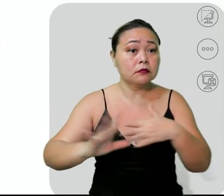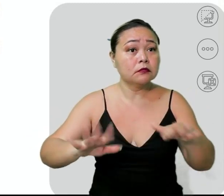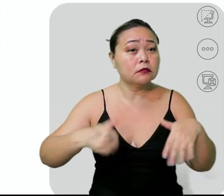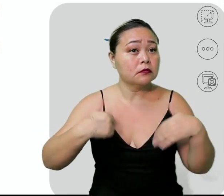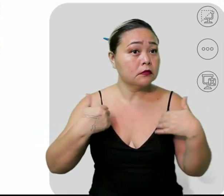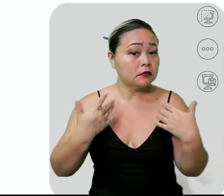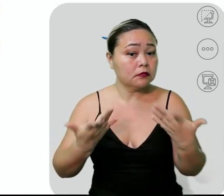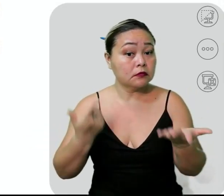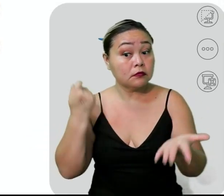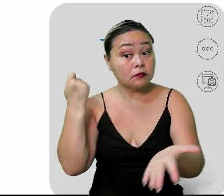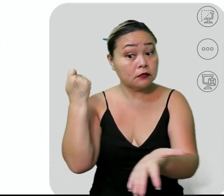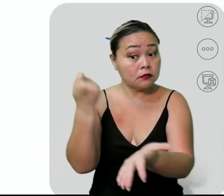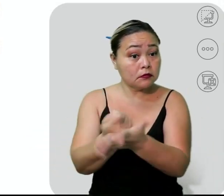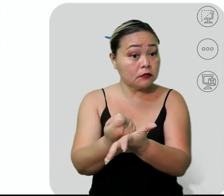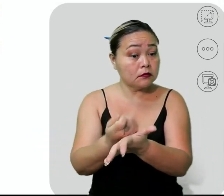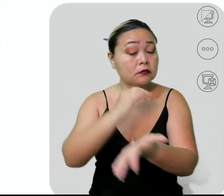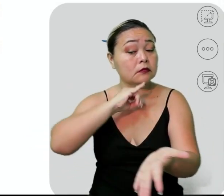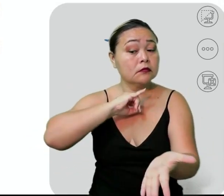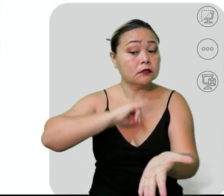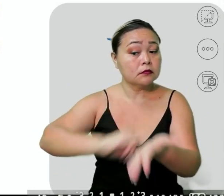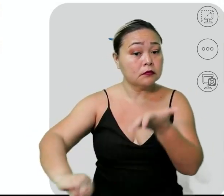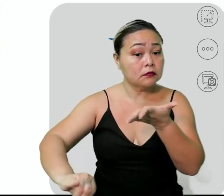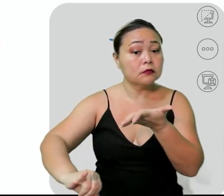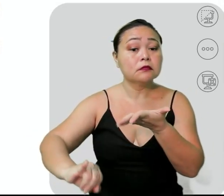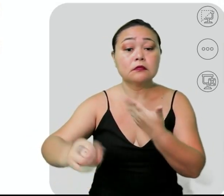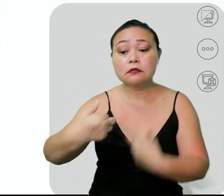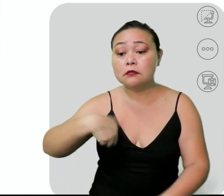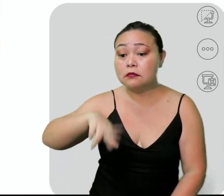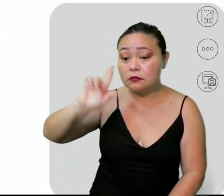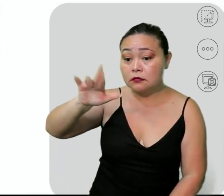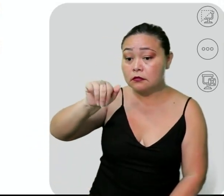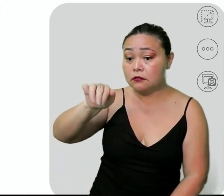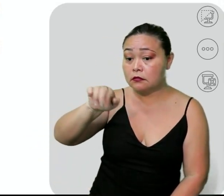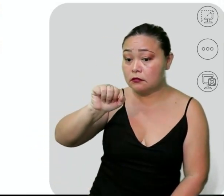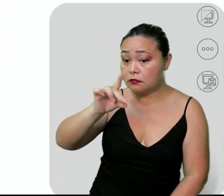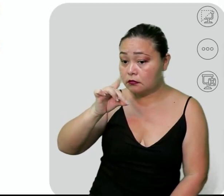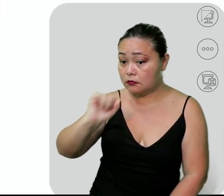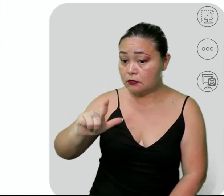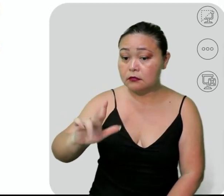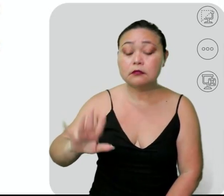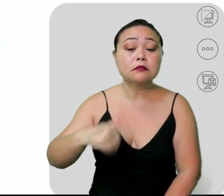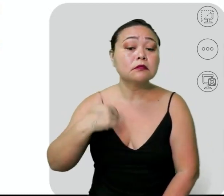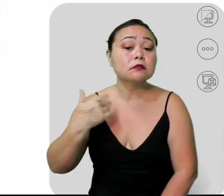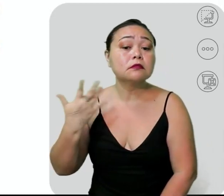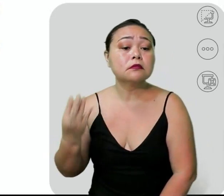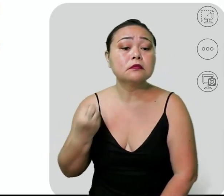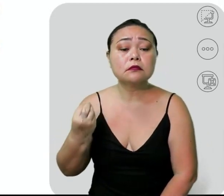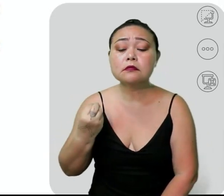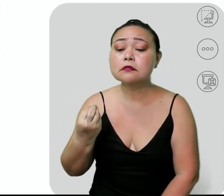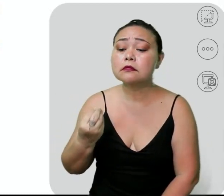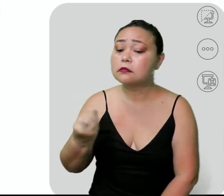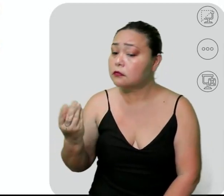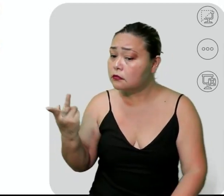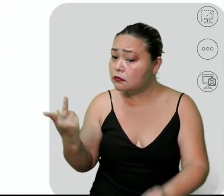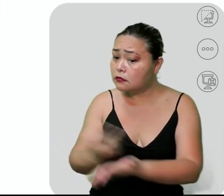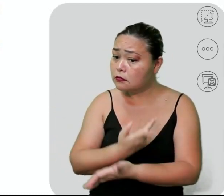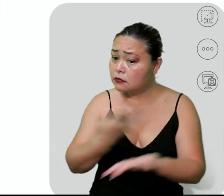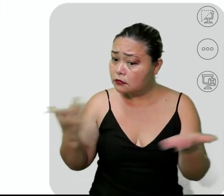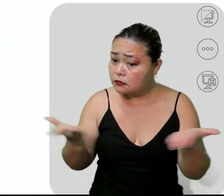elas pagavam impostos ao senhor feudal. É o que acontece